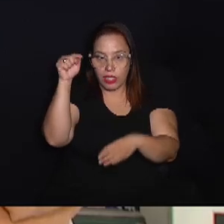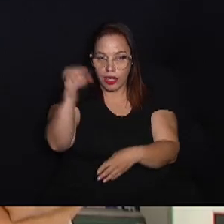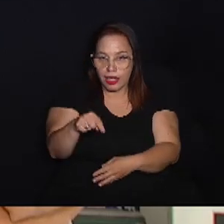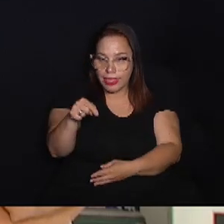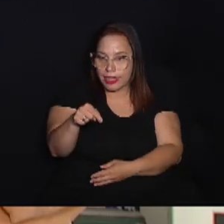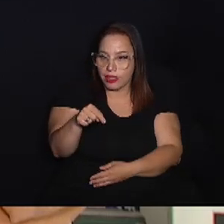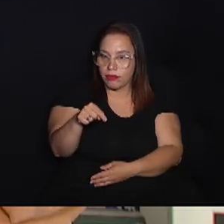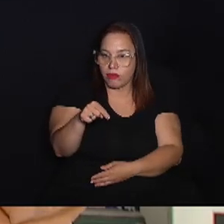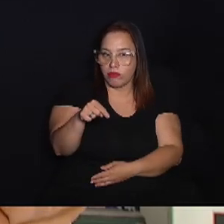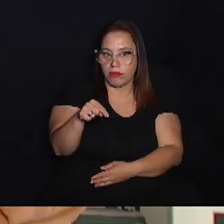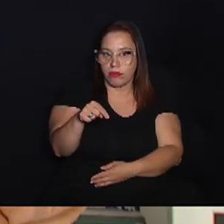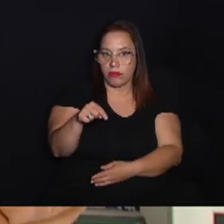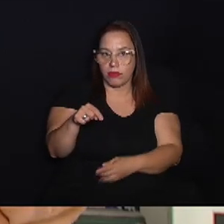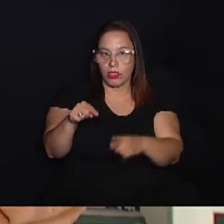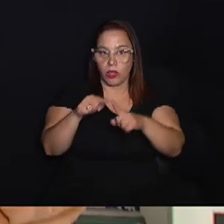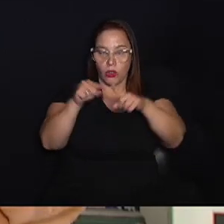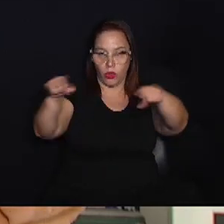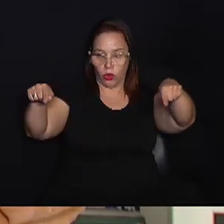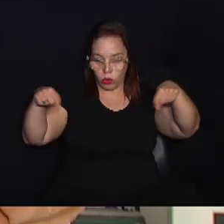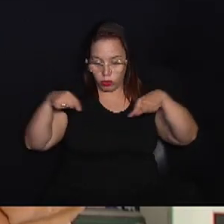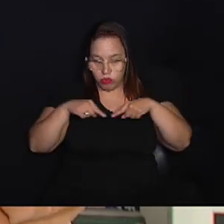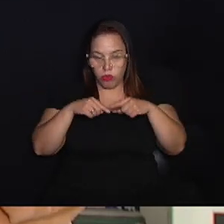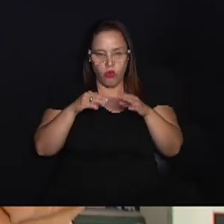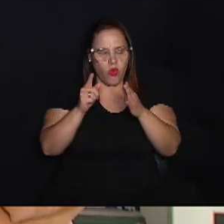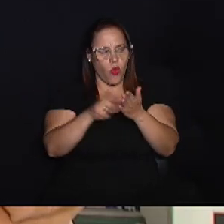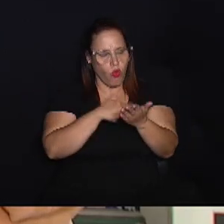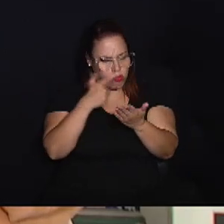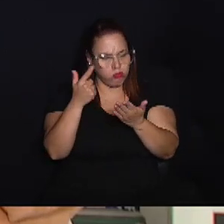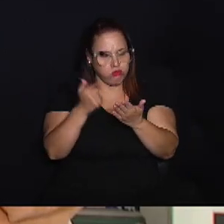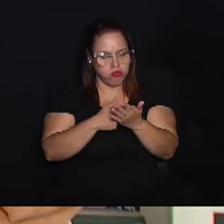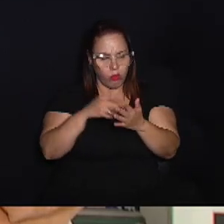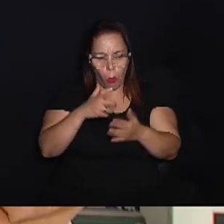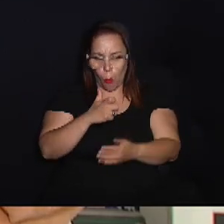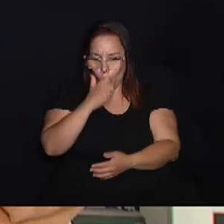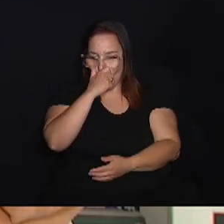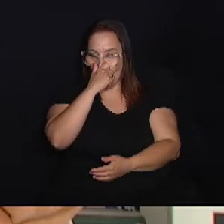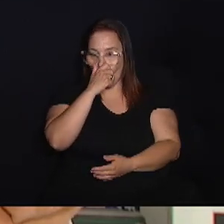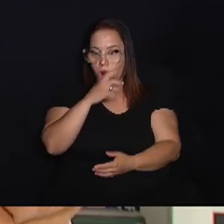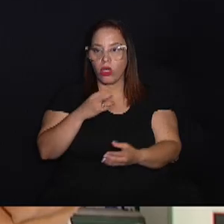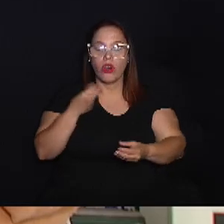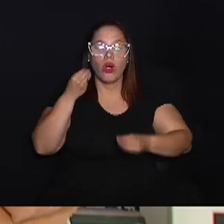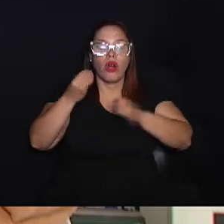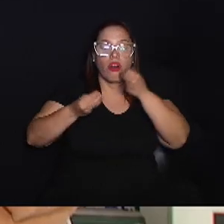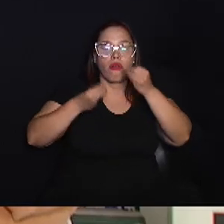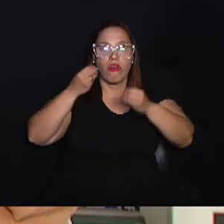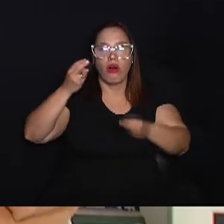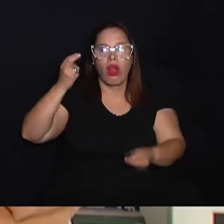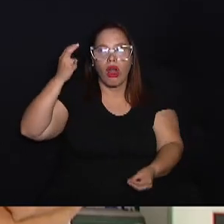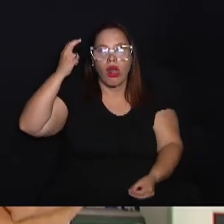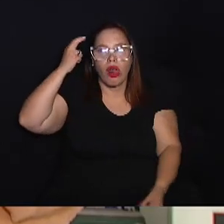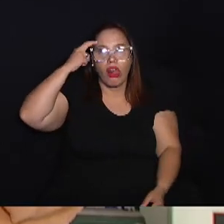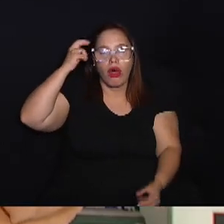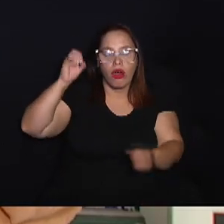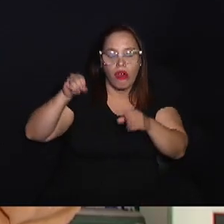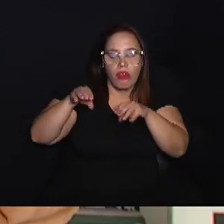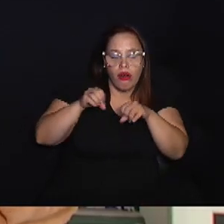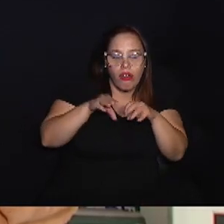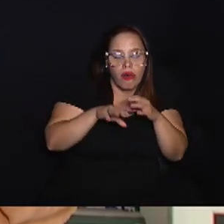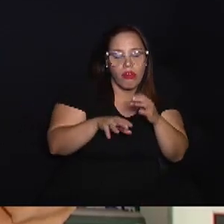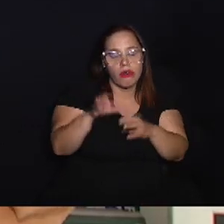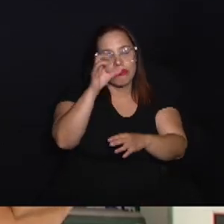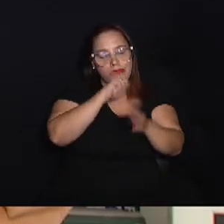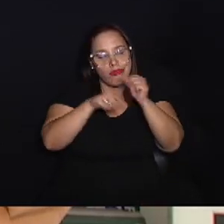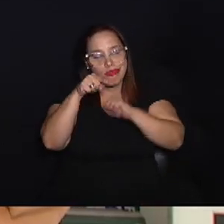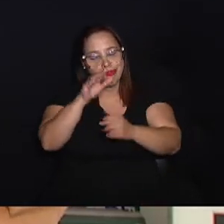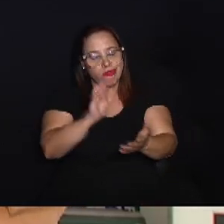estamos aqui, né? Nesse salão cheio de livros, quanta cultura, né? Quanto ensinamento e quanto aprendizado tem